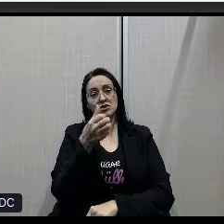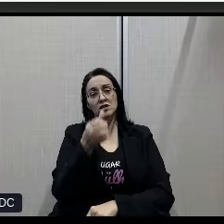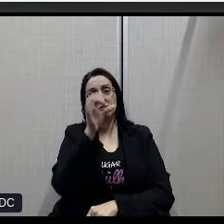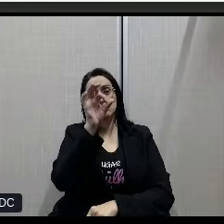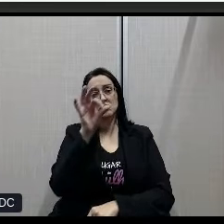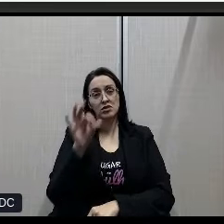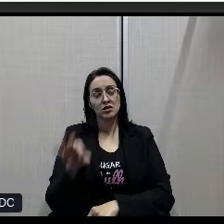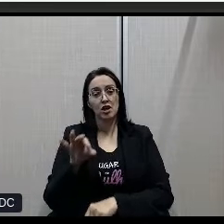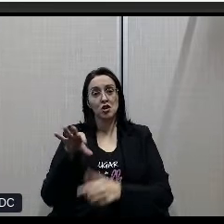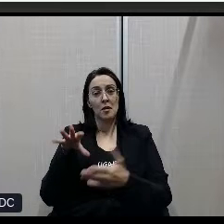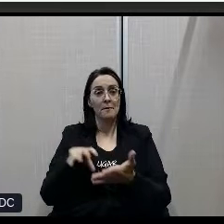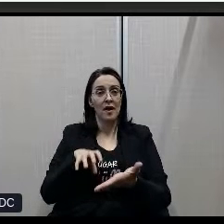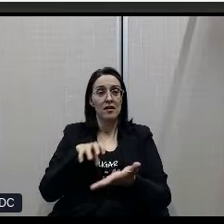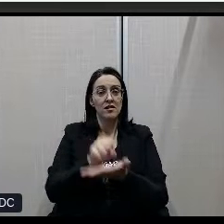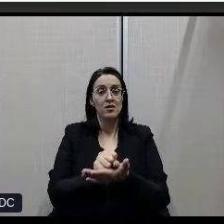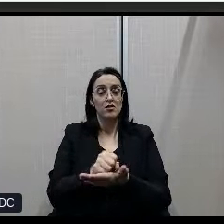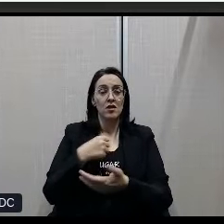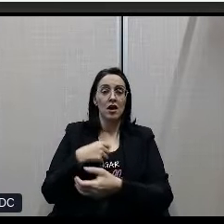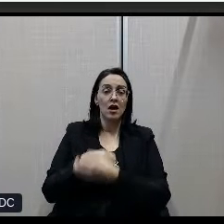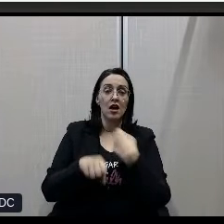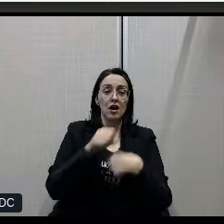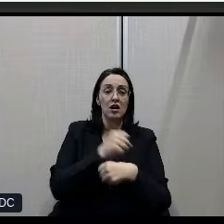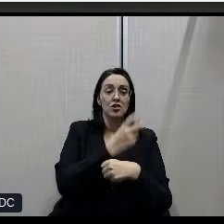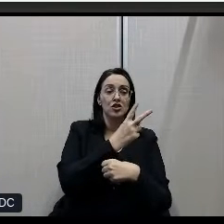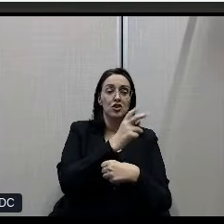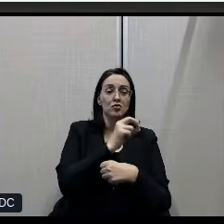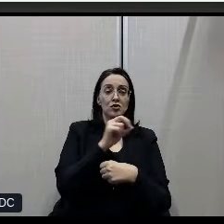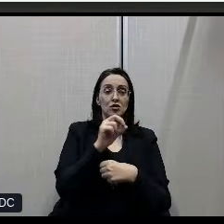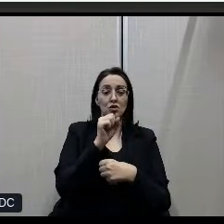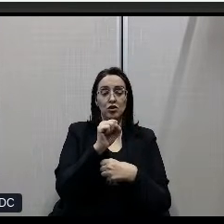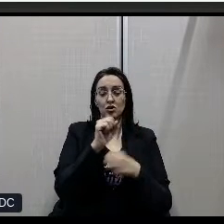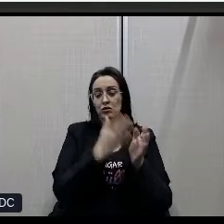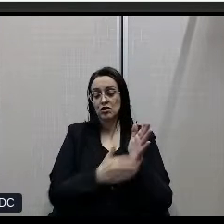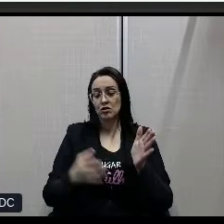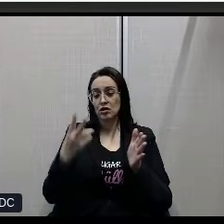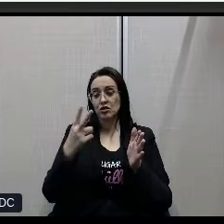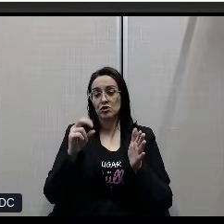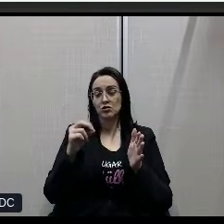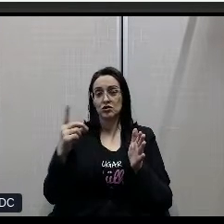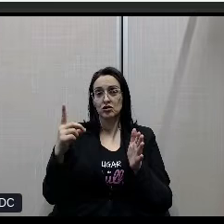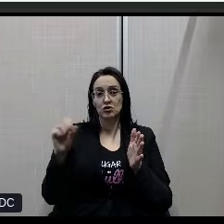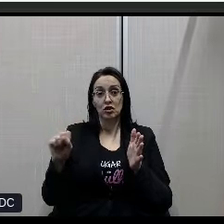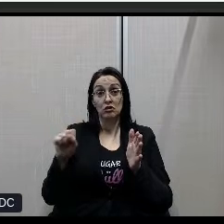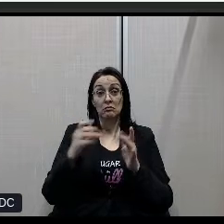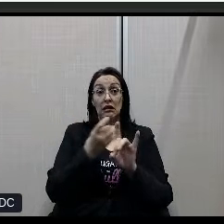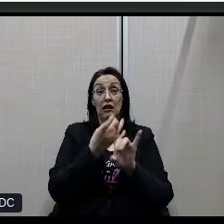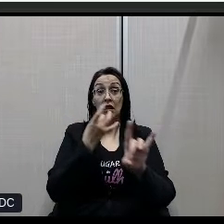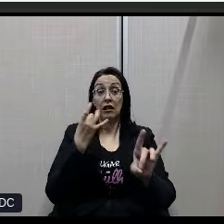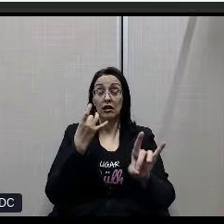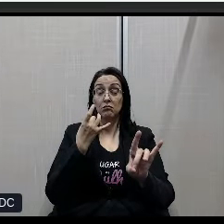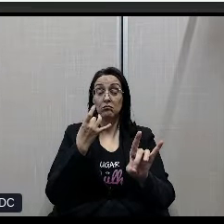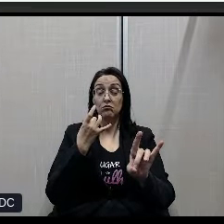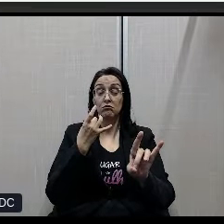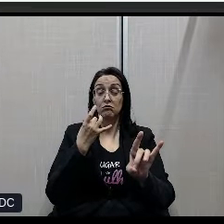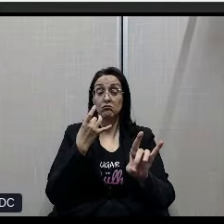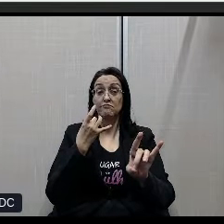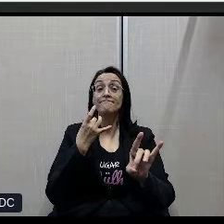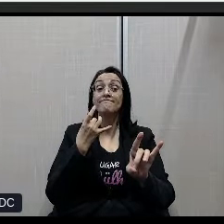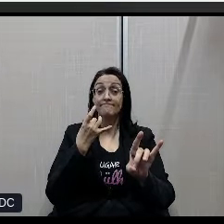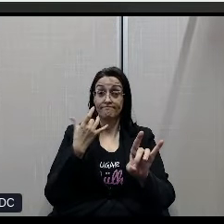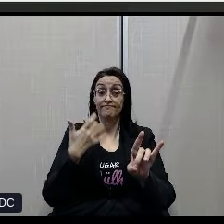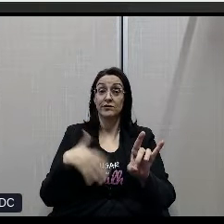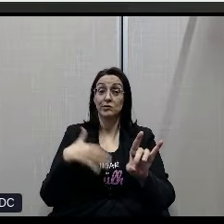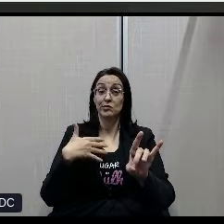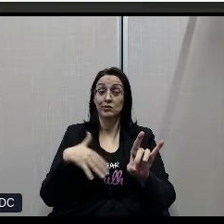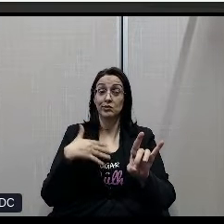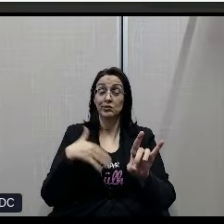196,6% no número de matrículas de 2008 a 2018 no EAD, que a gente fala, né, no ensino à distância.